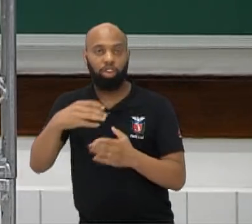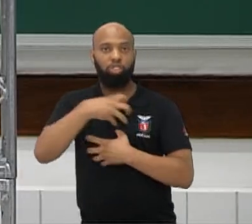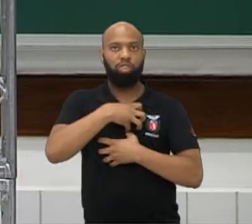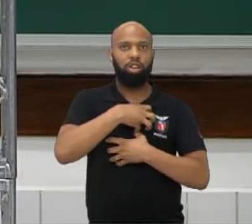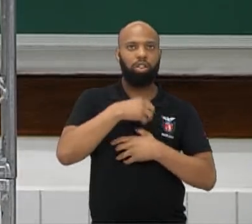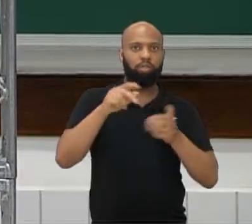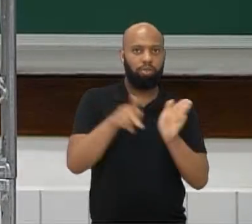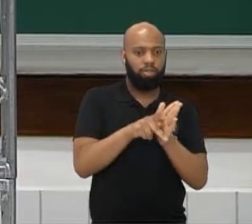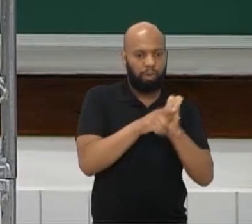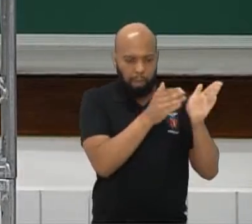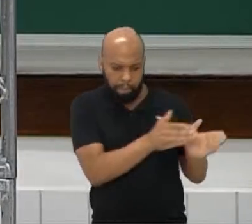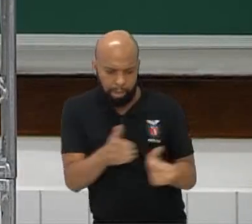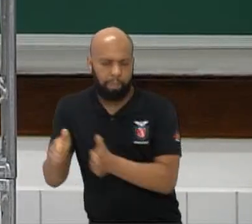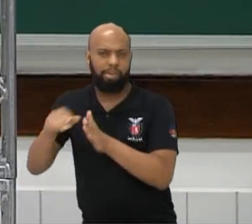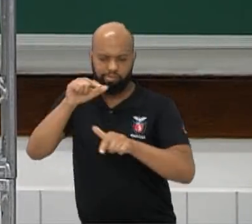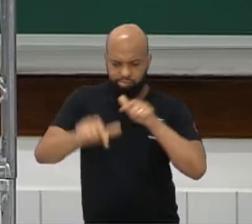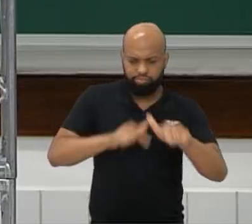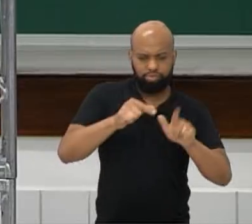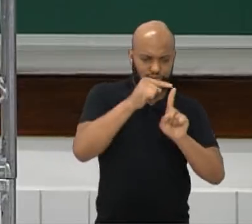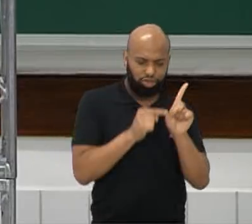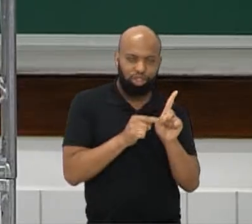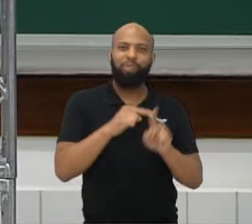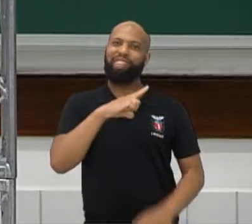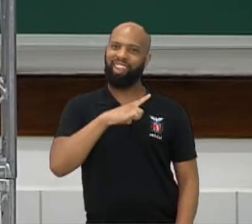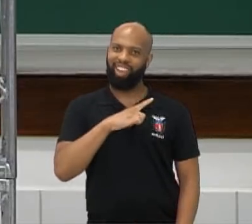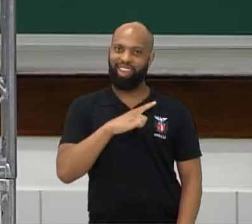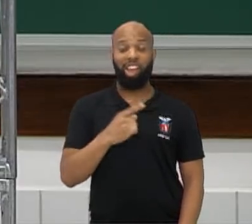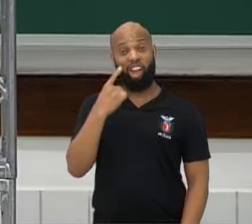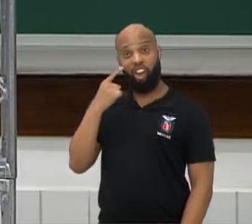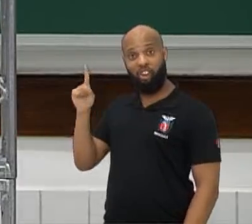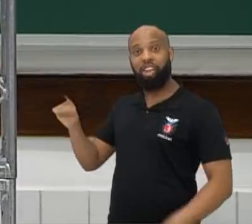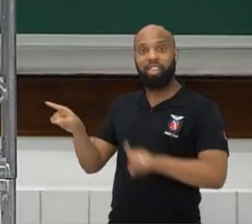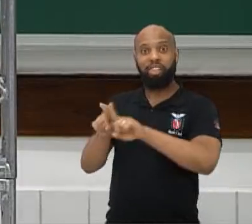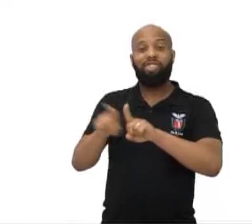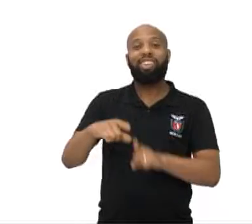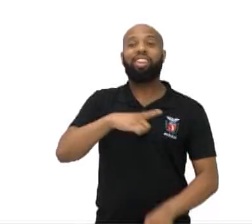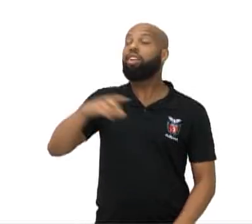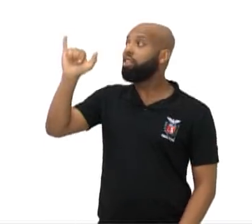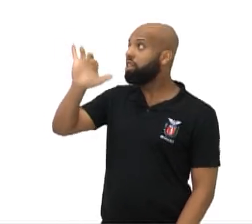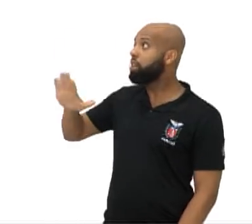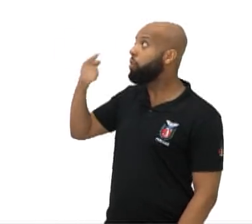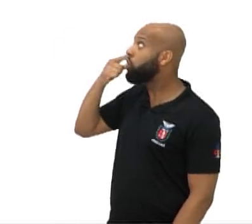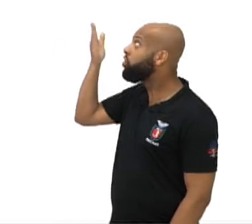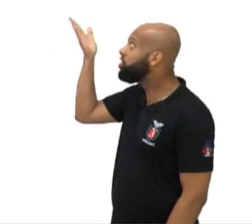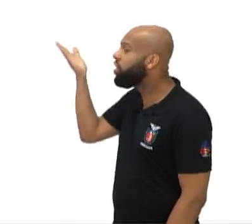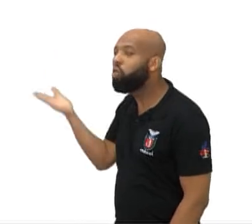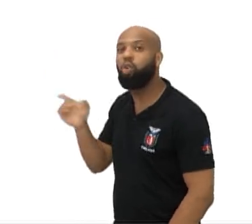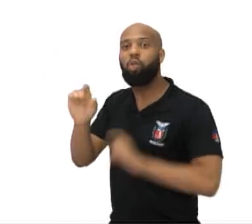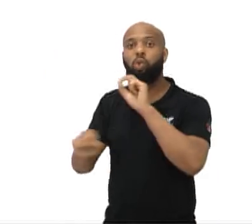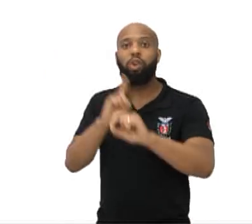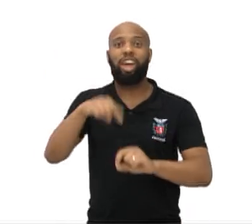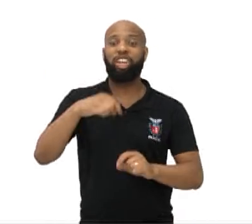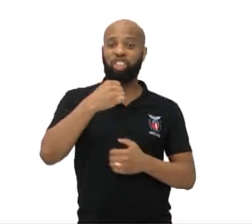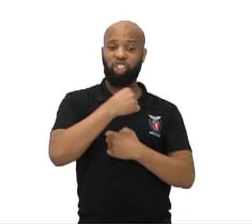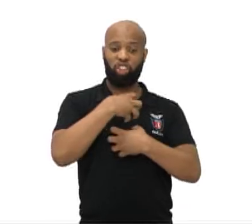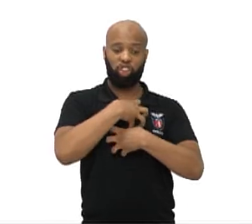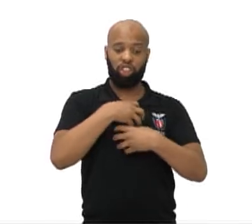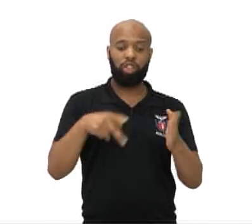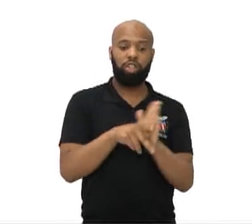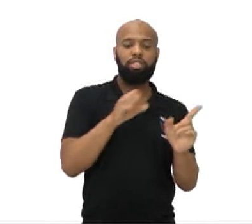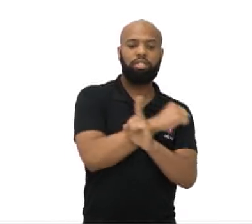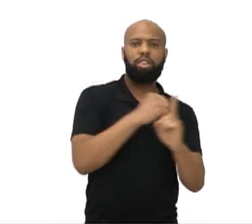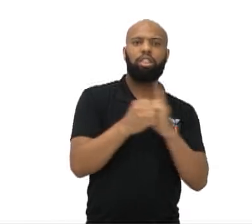de produção, de tipos de trabalho. A gente pode ver na imagem que o primeiro trabalho são daquelas sociedades